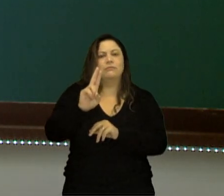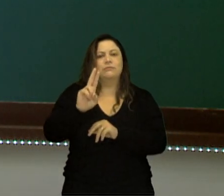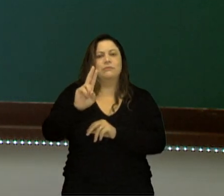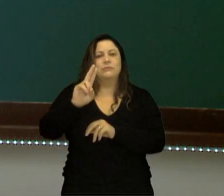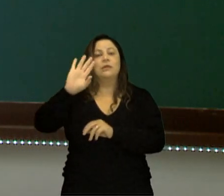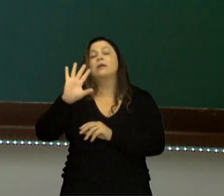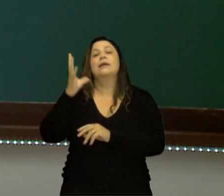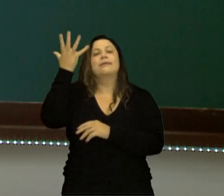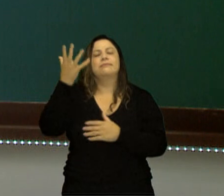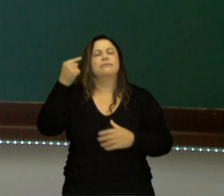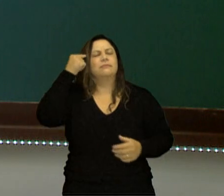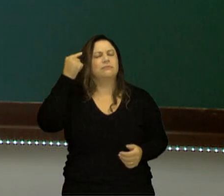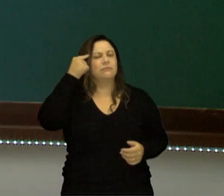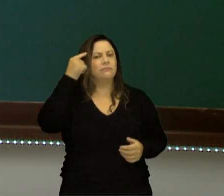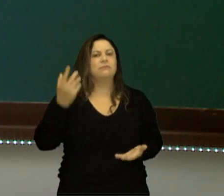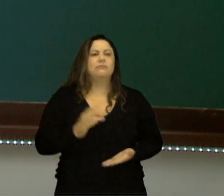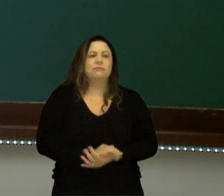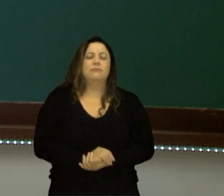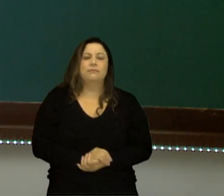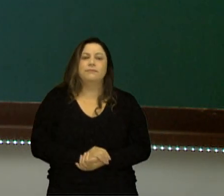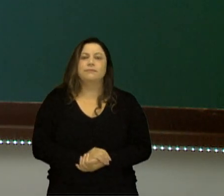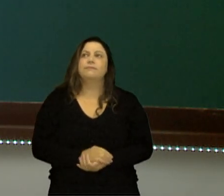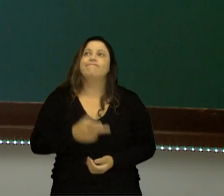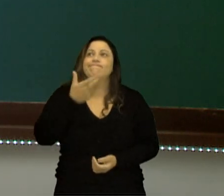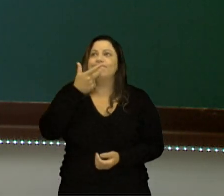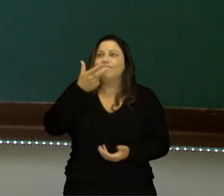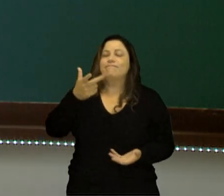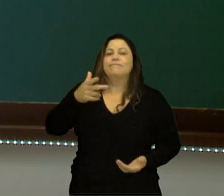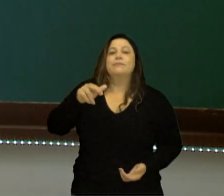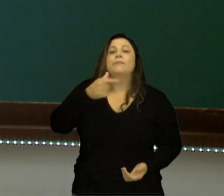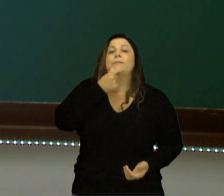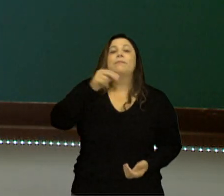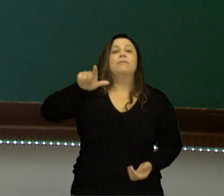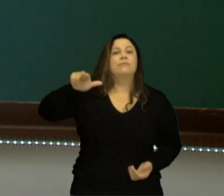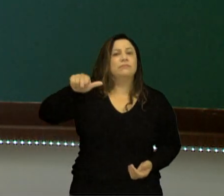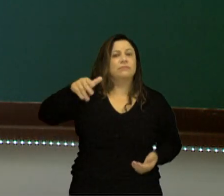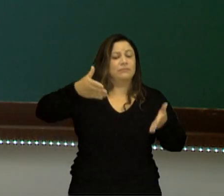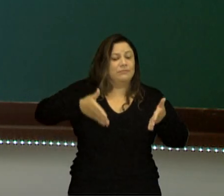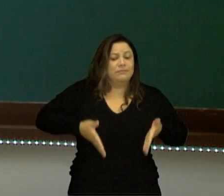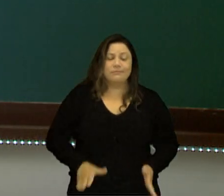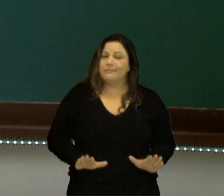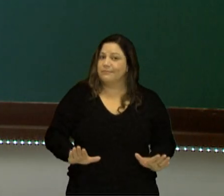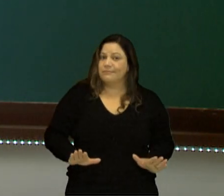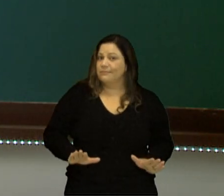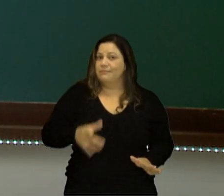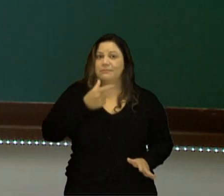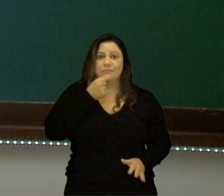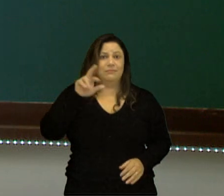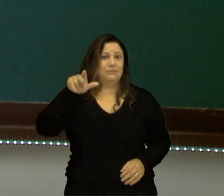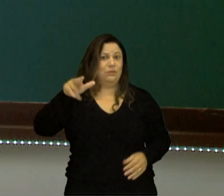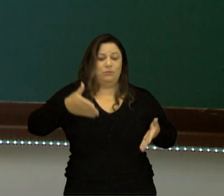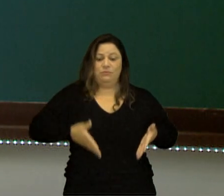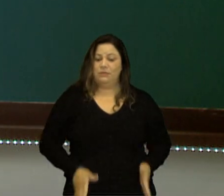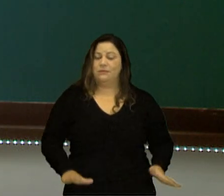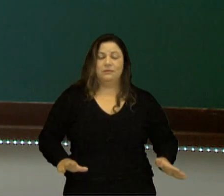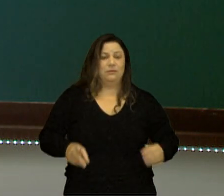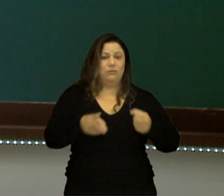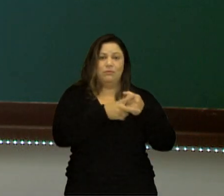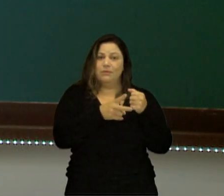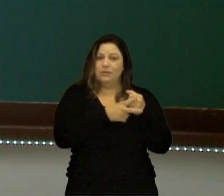aconteceu? Tem uma outra coisa aqui. À noite, novamente, quando que aconteceu isso? Onde